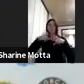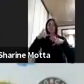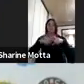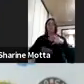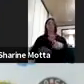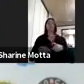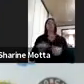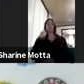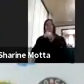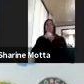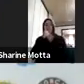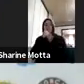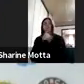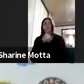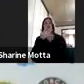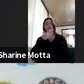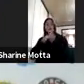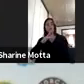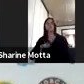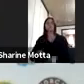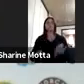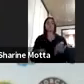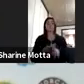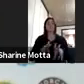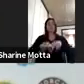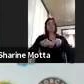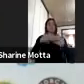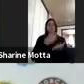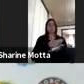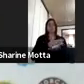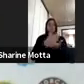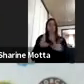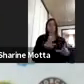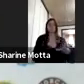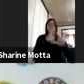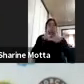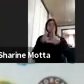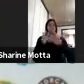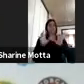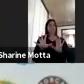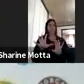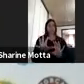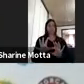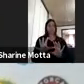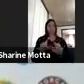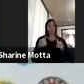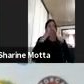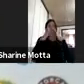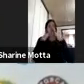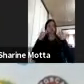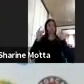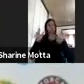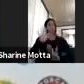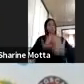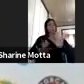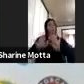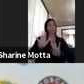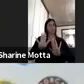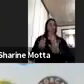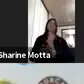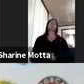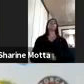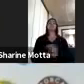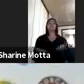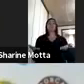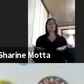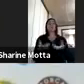de mulheres e crianças. Por isso nós começamos com esse vídeo, para chamar a atenção de vocês. E nós teremos aqui hoje na live